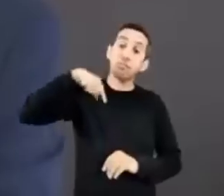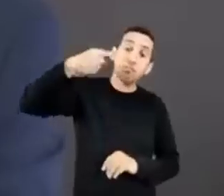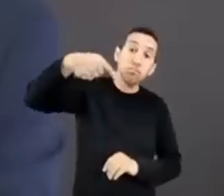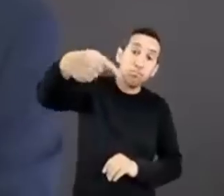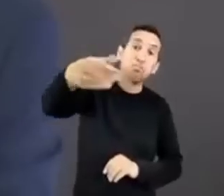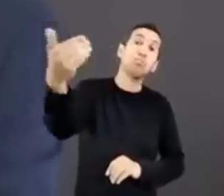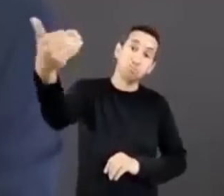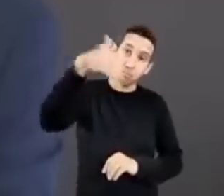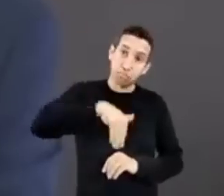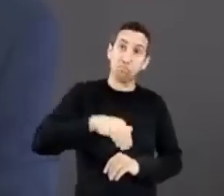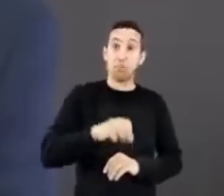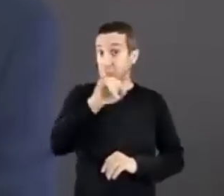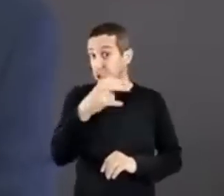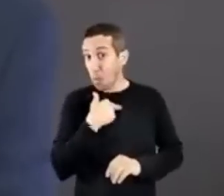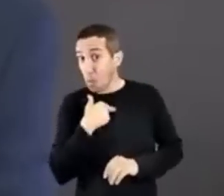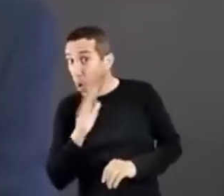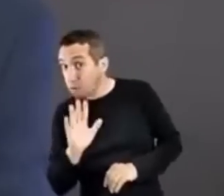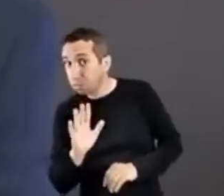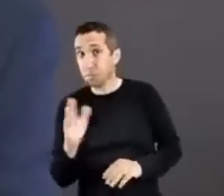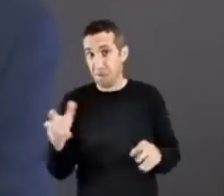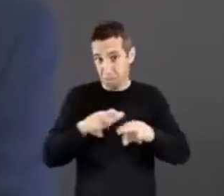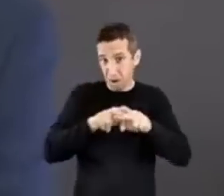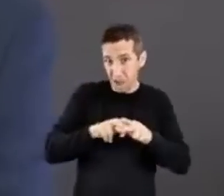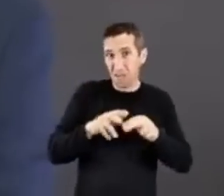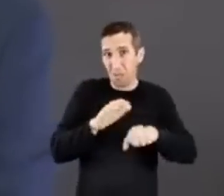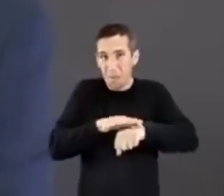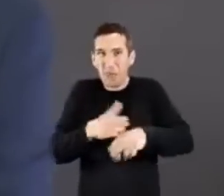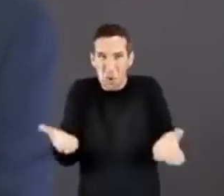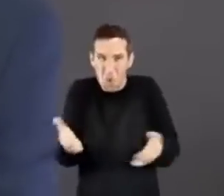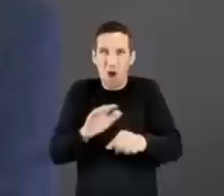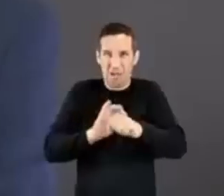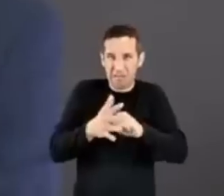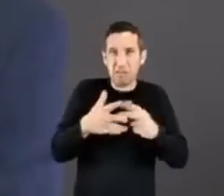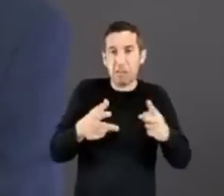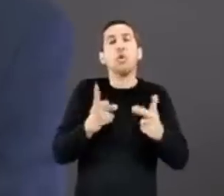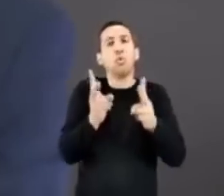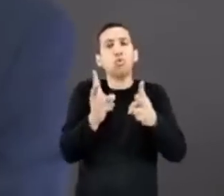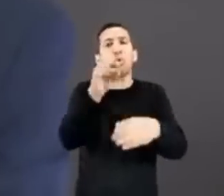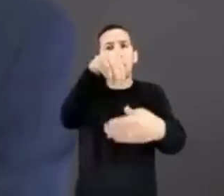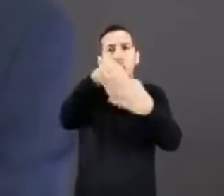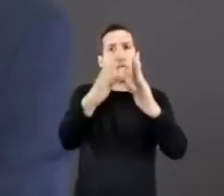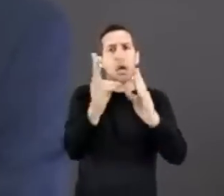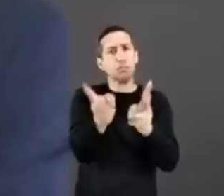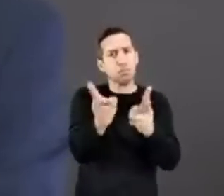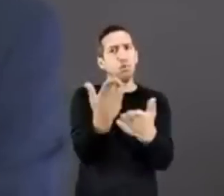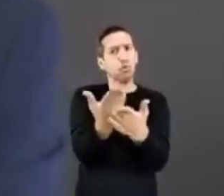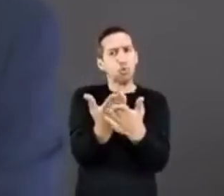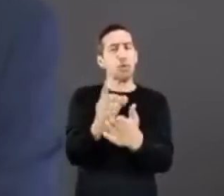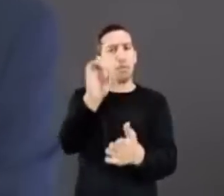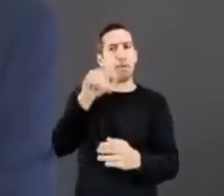é mas se você não puder aí na sua casa mesmo continuo estudando a Bíblia e assistindo as pregações